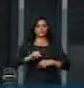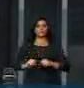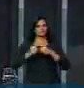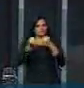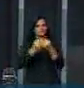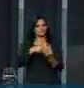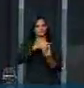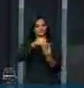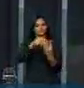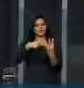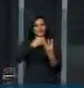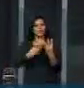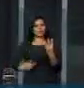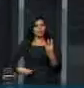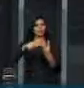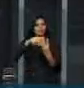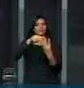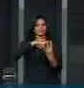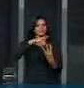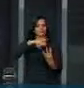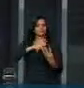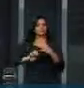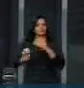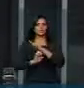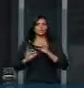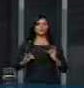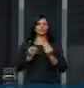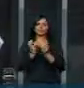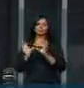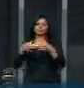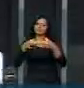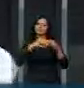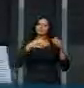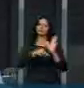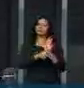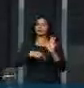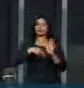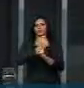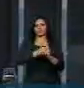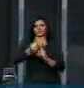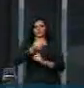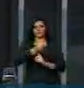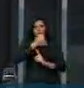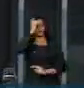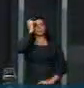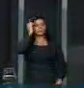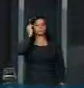poderes, da iniciativa privada e de todos os setores da sociedade.